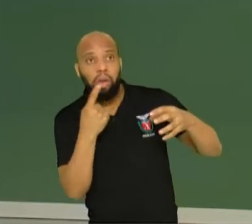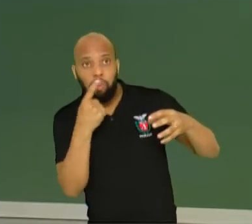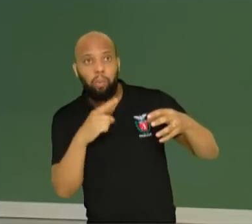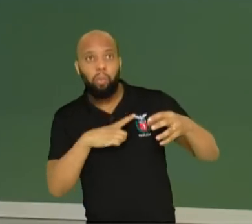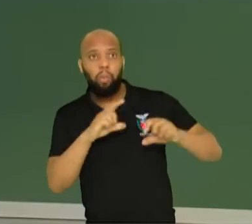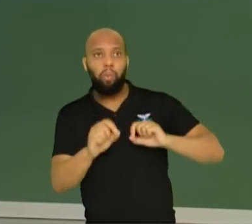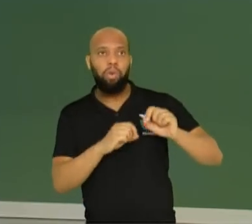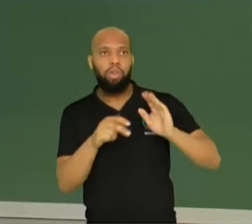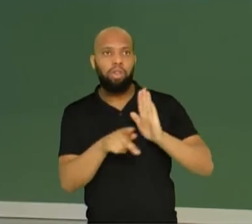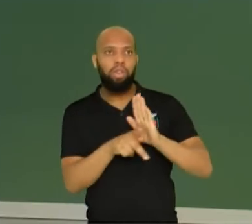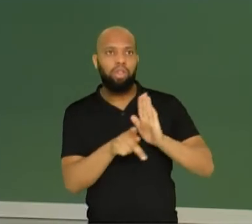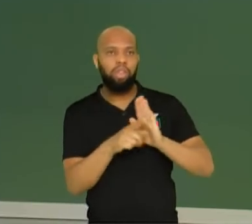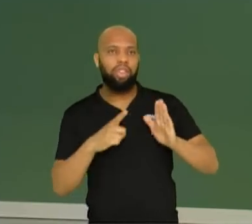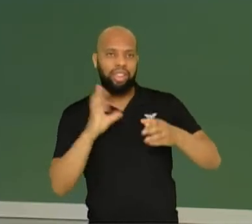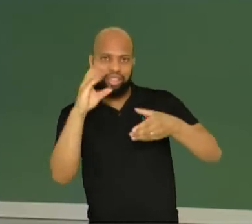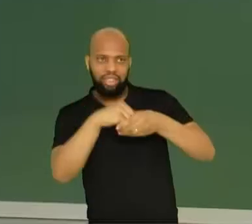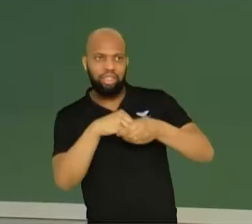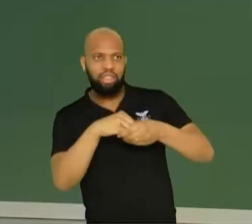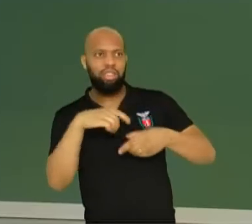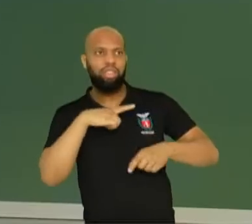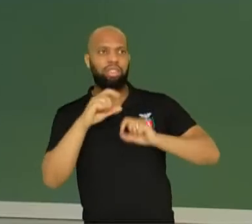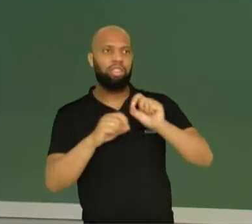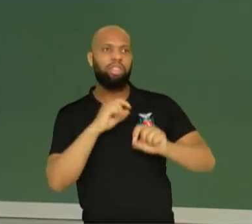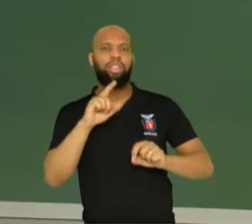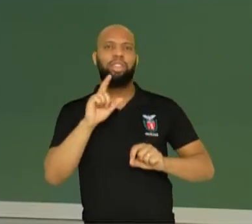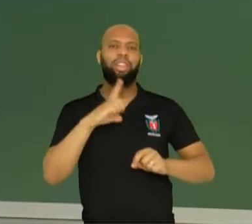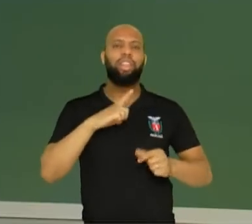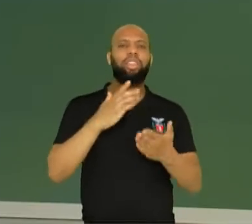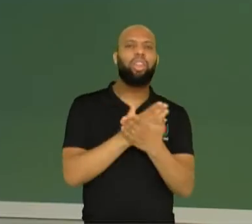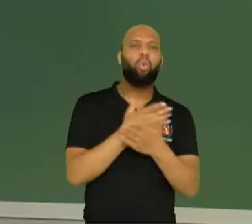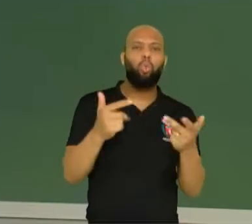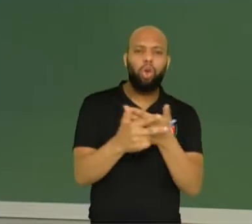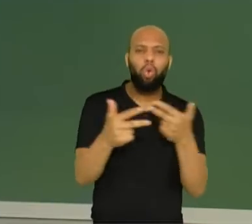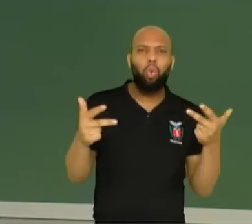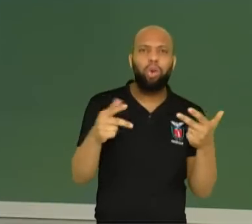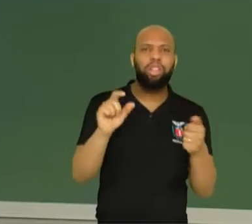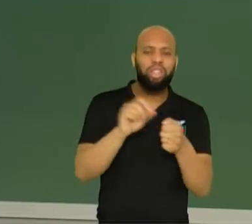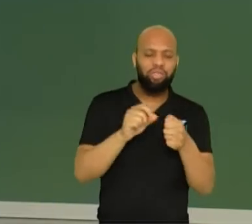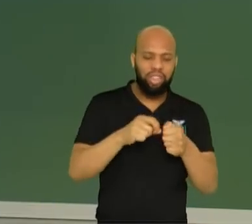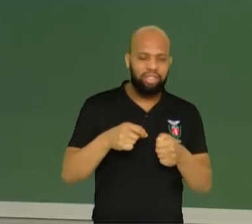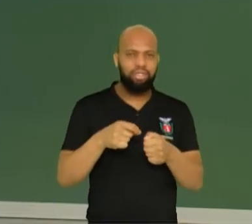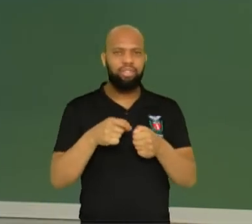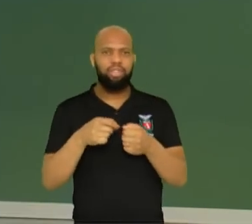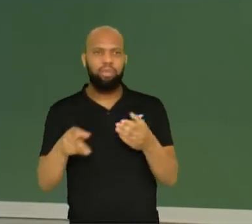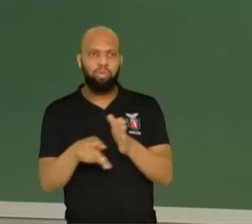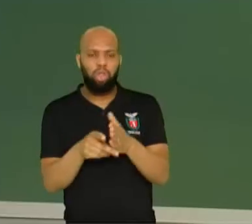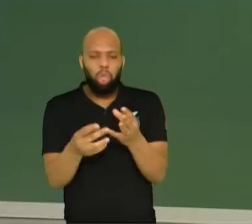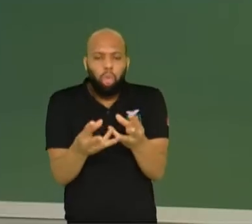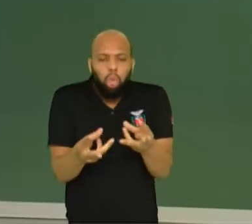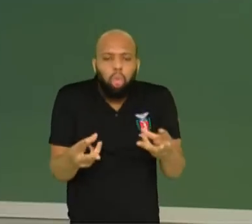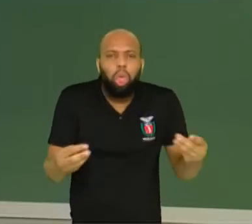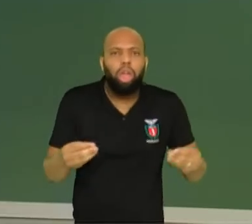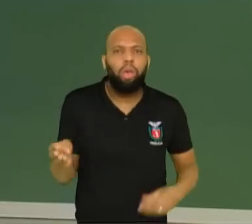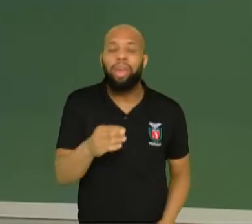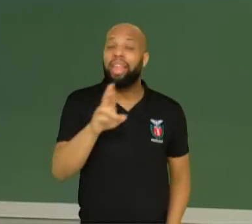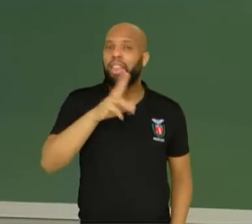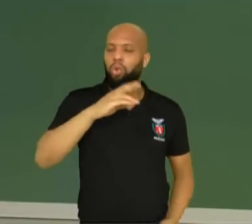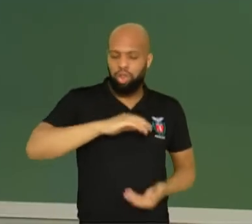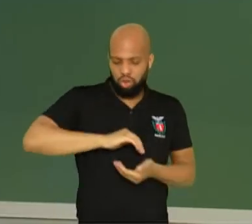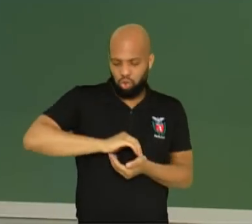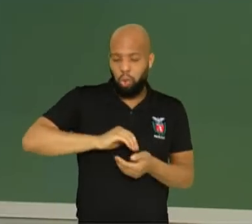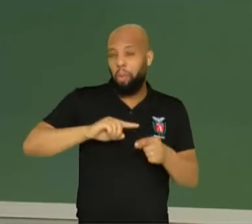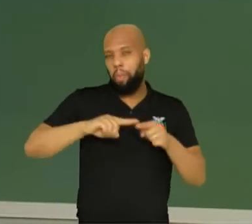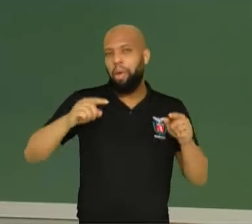naquele espaço que tem ali dentro e ali vão ter enzimas que vão fazer uma digestão. Não é um estômago, mas é um